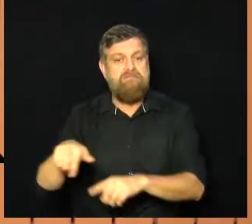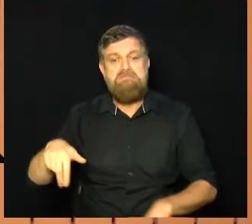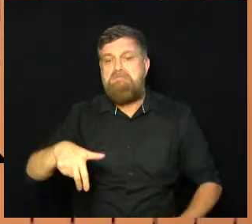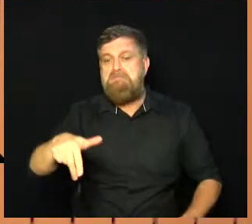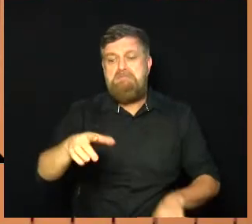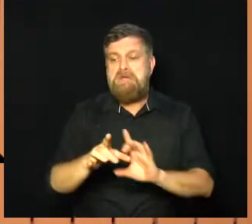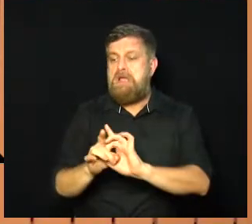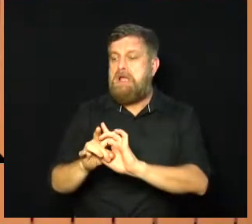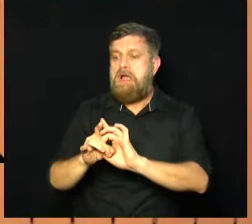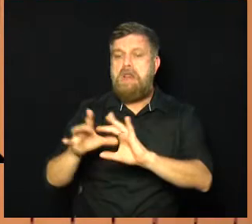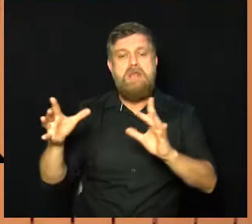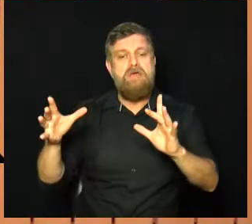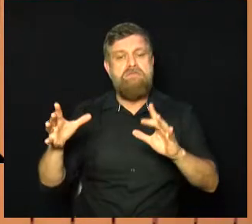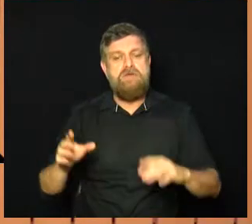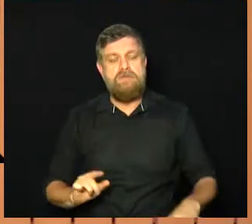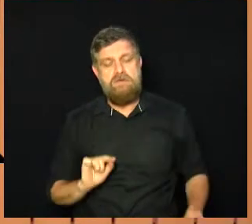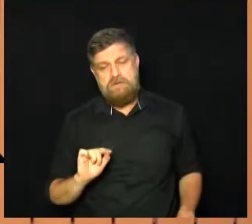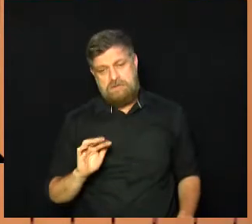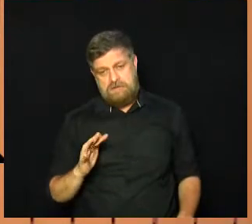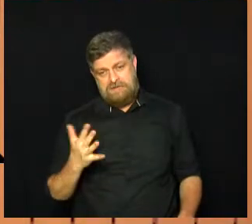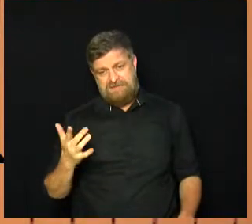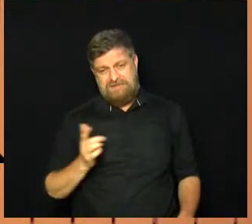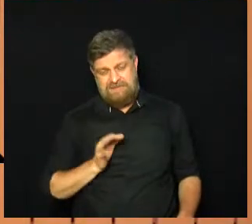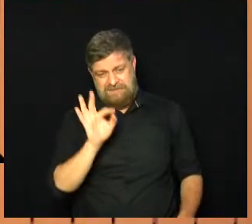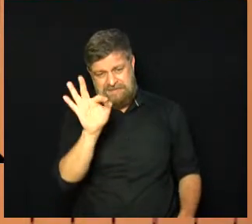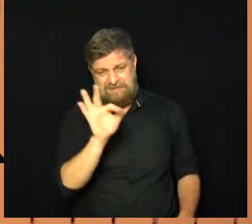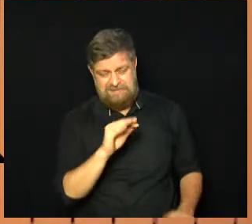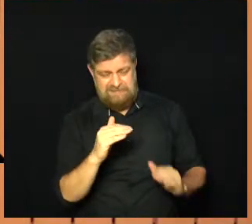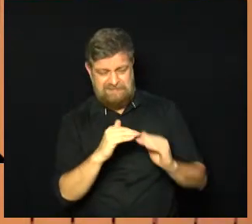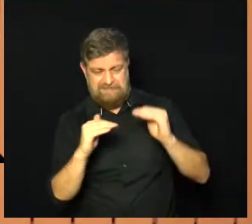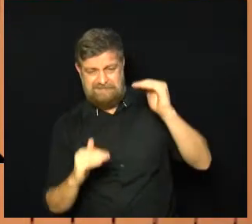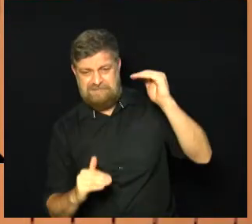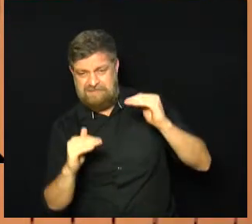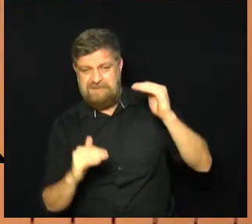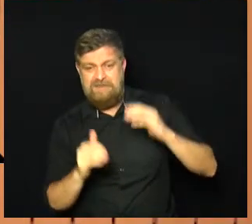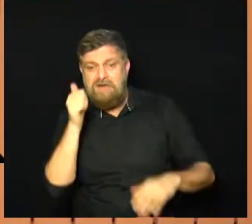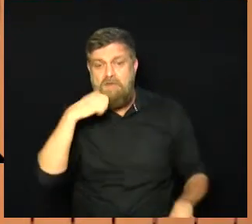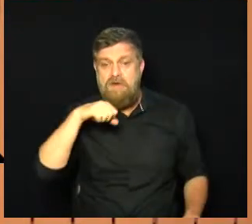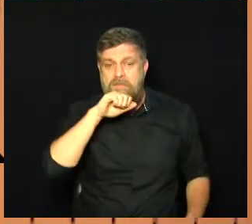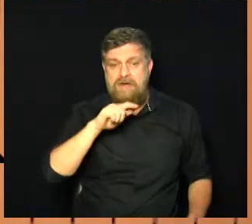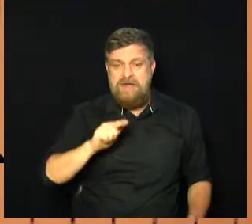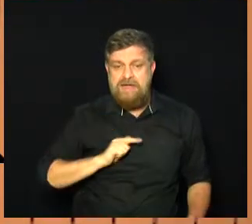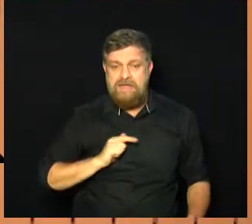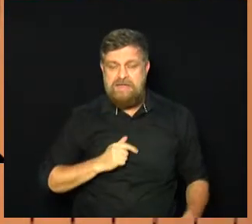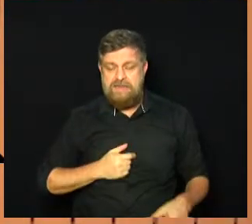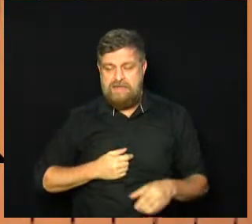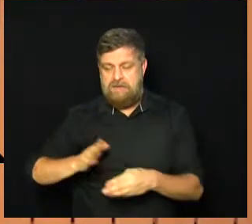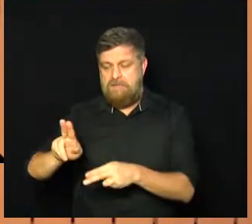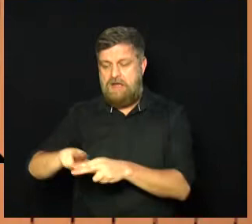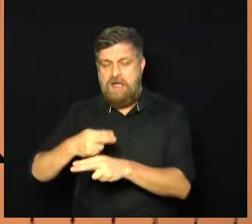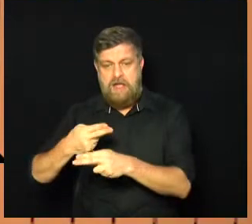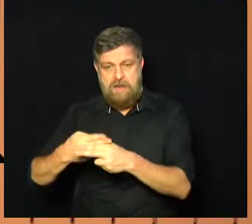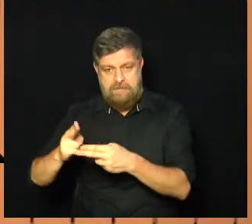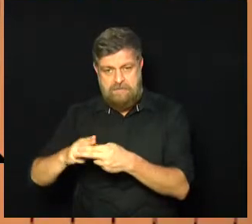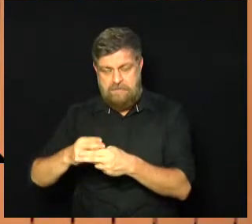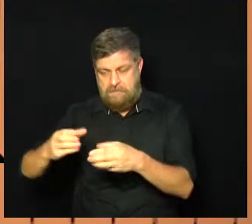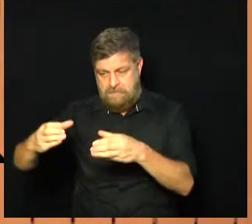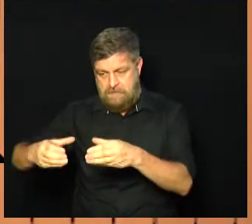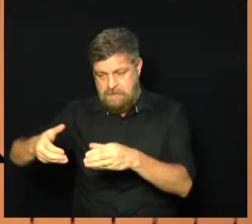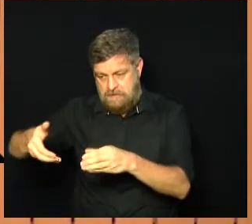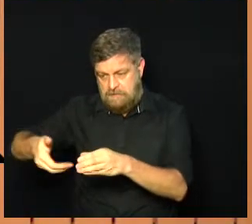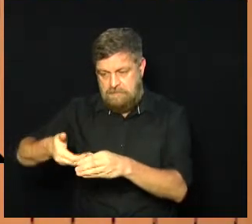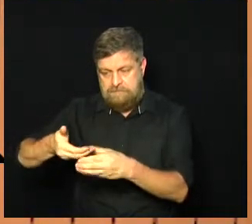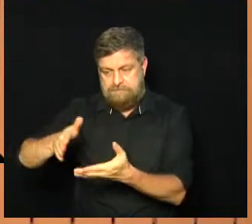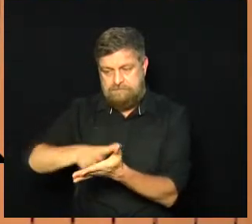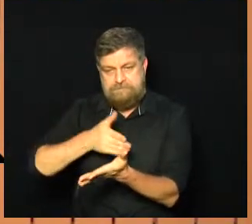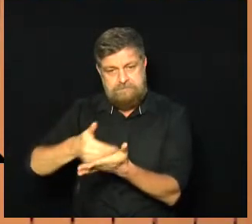E que acaba sendo desproporcional, por exemplo, com a mãe de família que rouba uma manteiga e fica presa e tem a sua